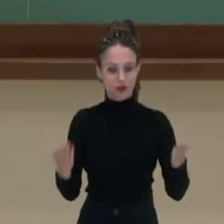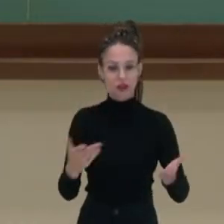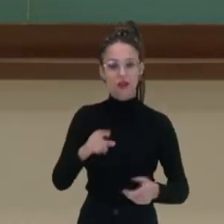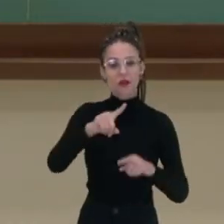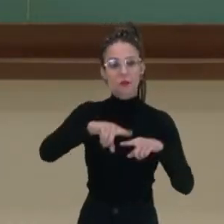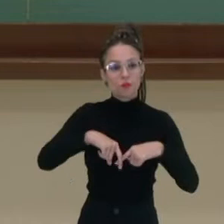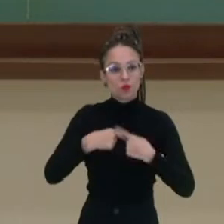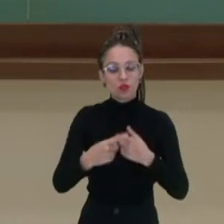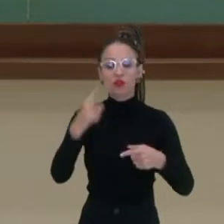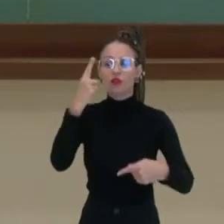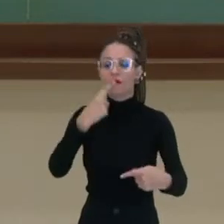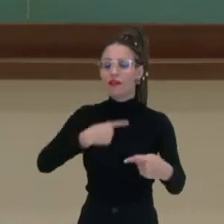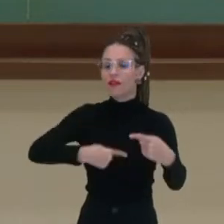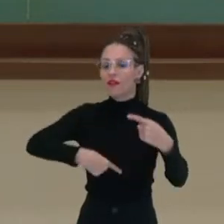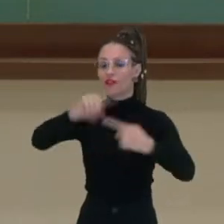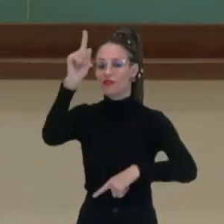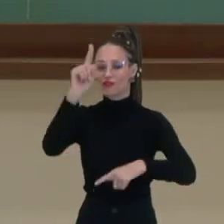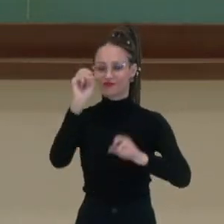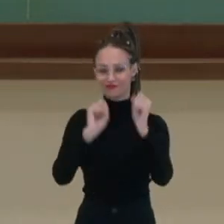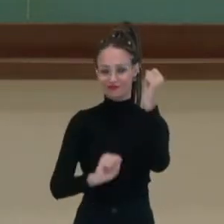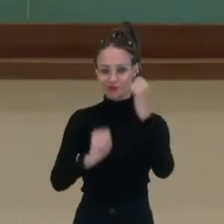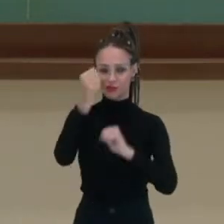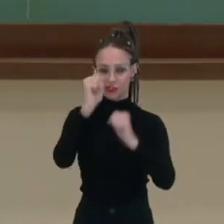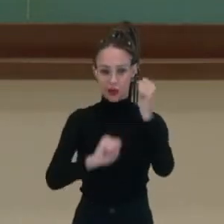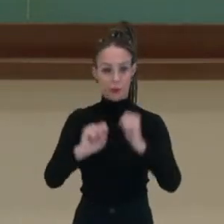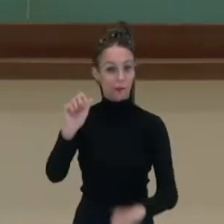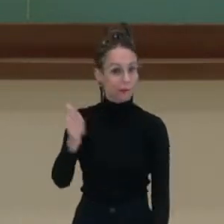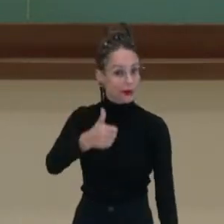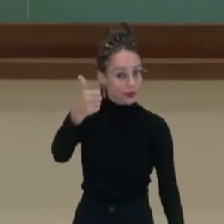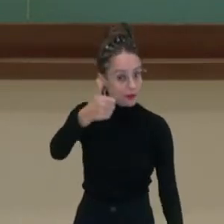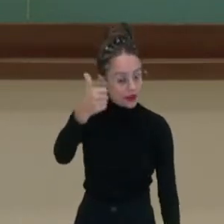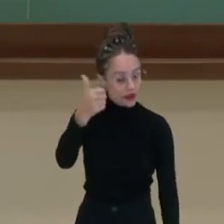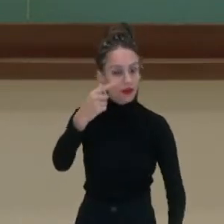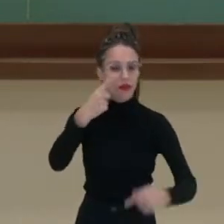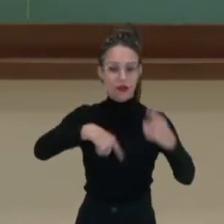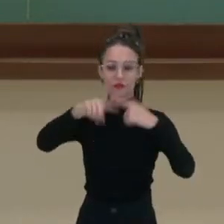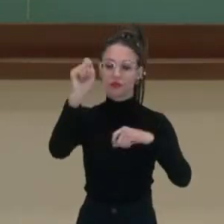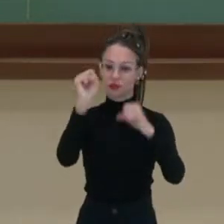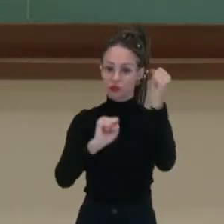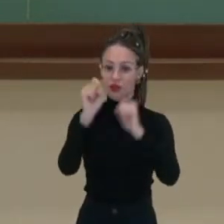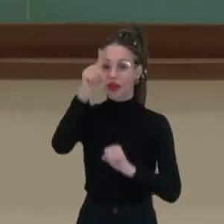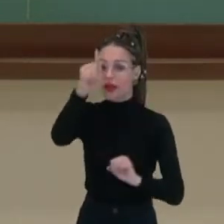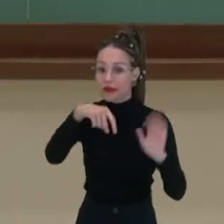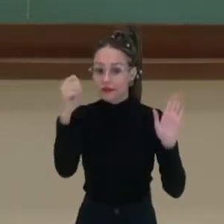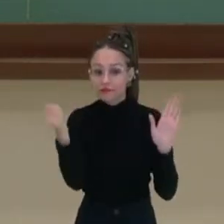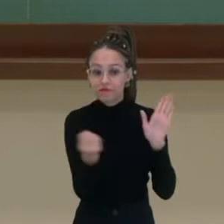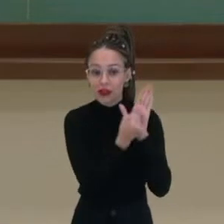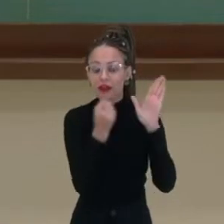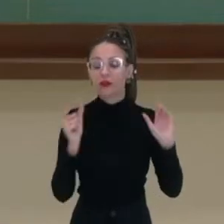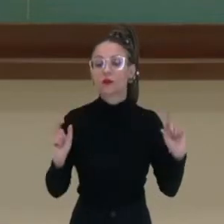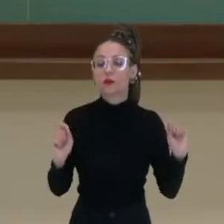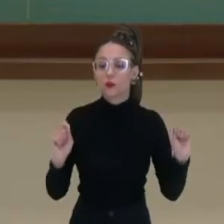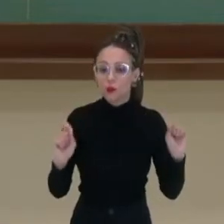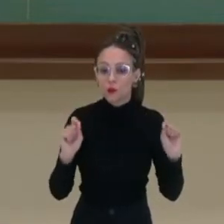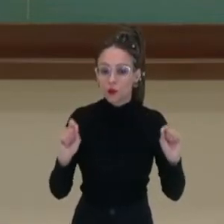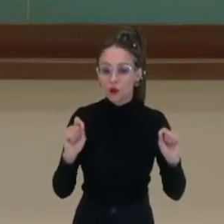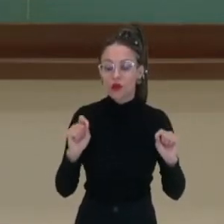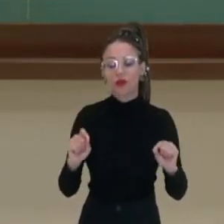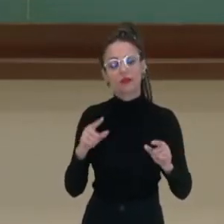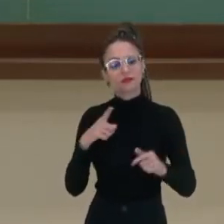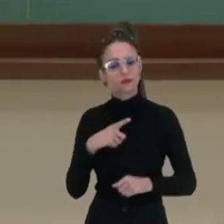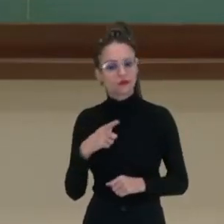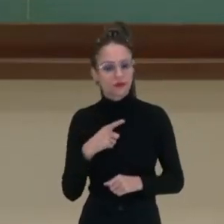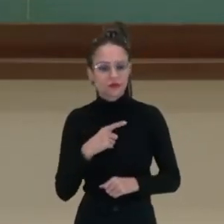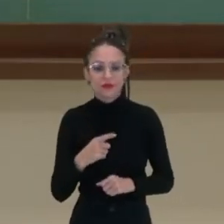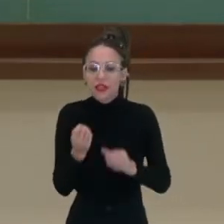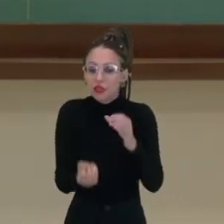de uma Revolução Industrial. A primeira Revolução Industrial, por exemplo, é marcada, né, pelo advento, ou seja,